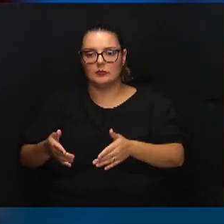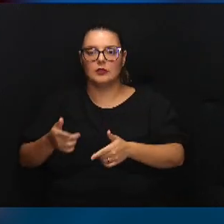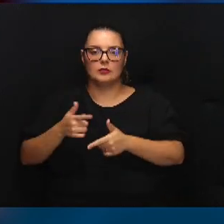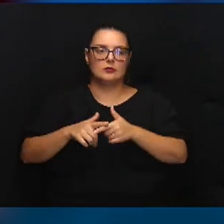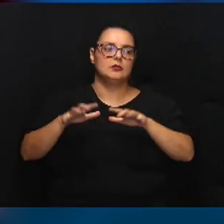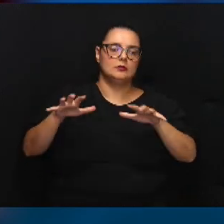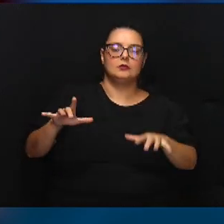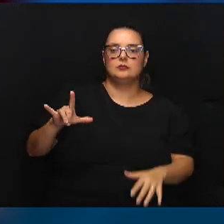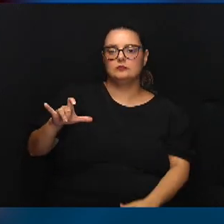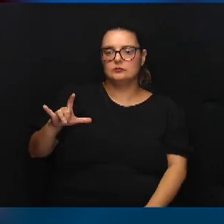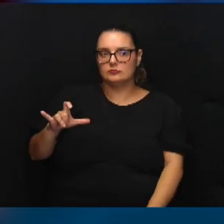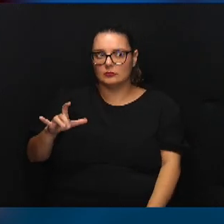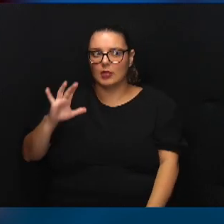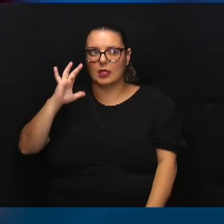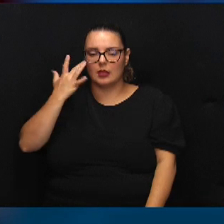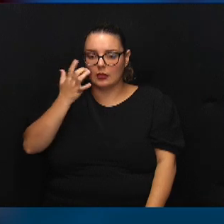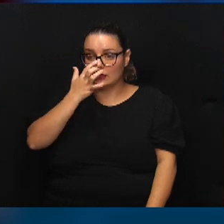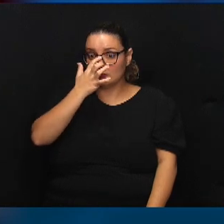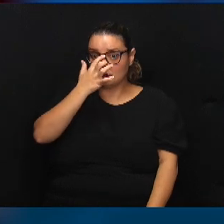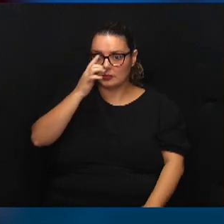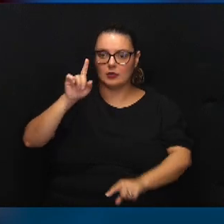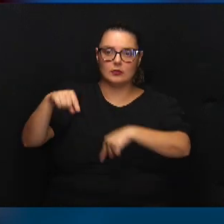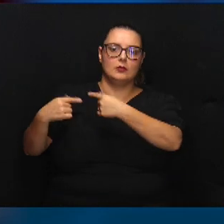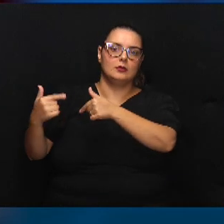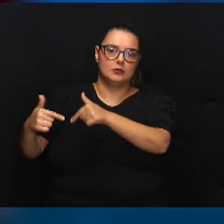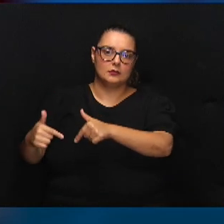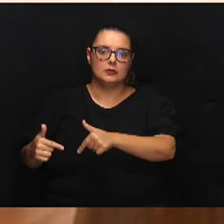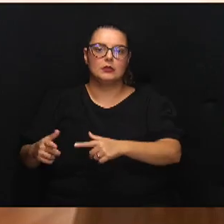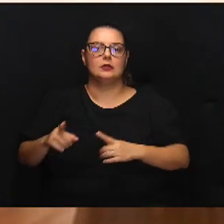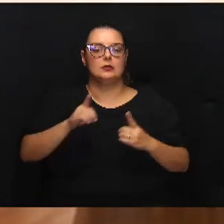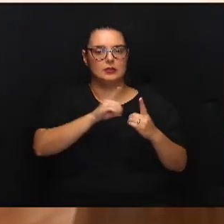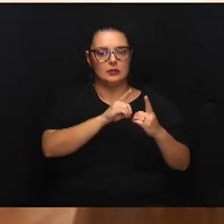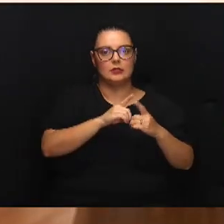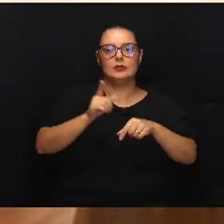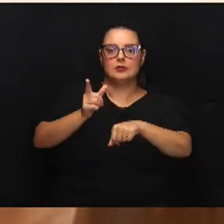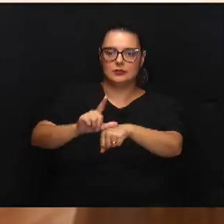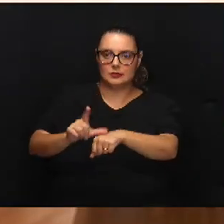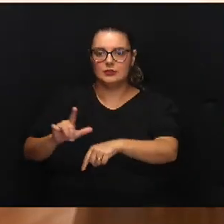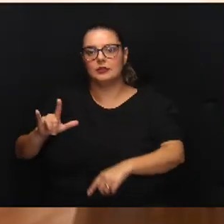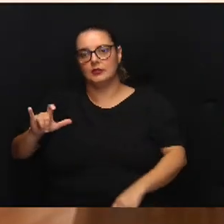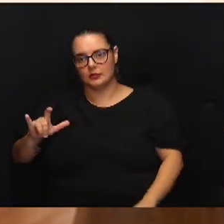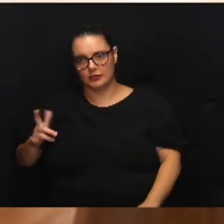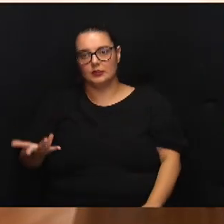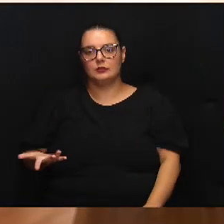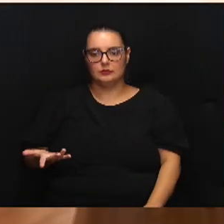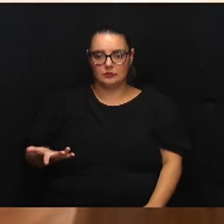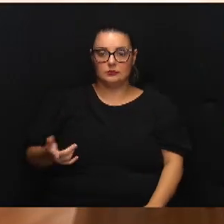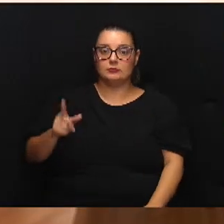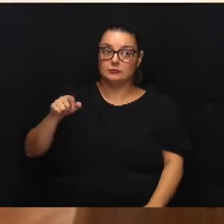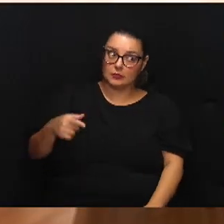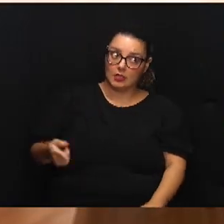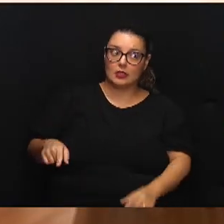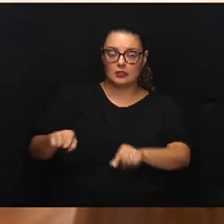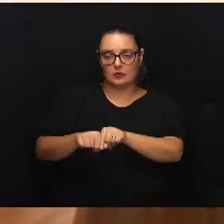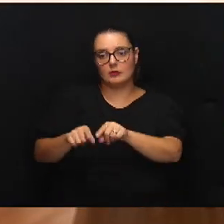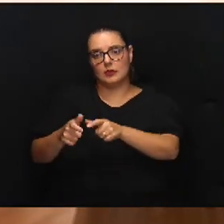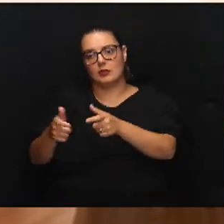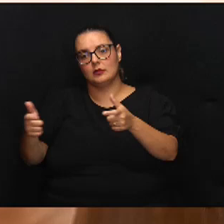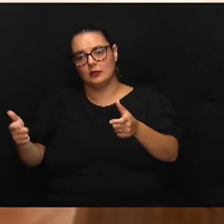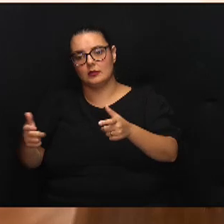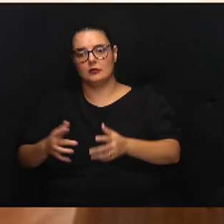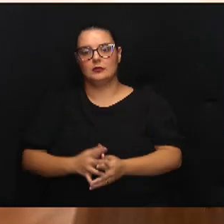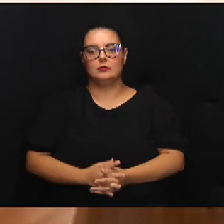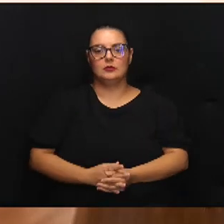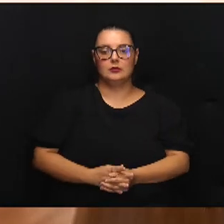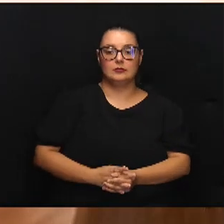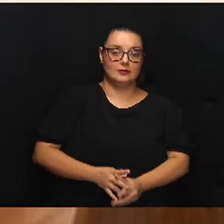O Instagram acho que é um outro trabalho, né? Então, eu tenho a consultoria, tenho a loja e o Instagram que acaba sendo a maior parte bem. Você